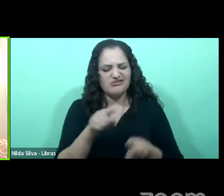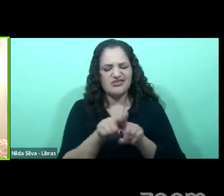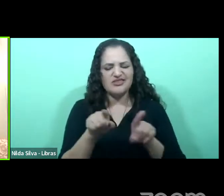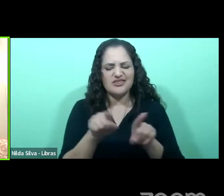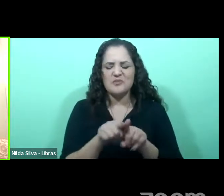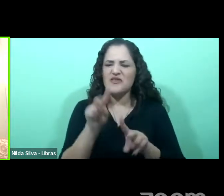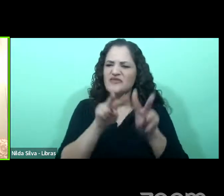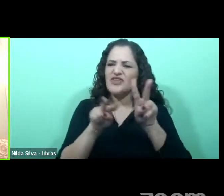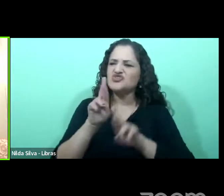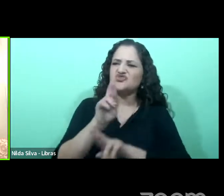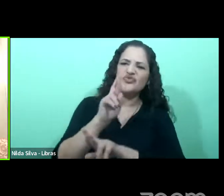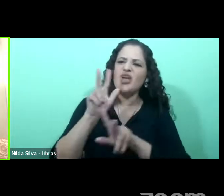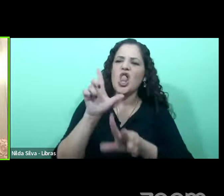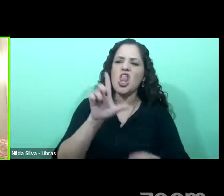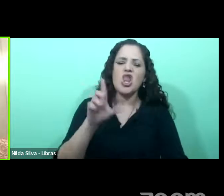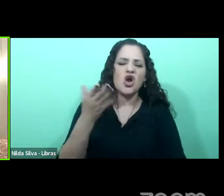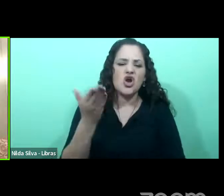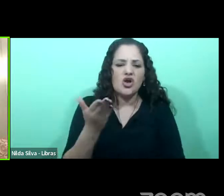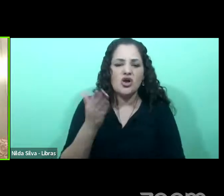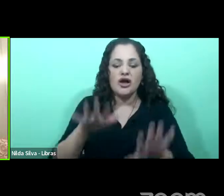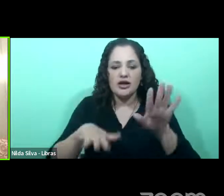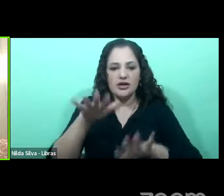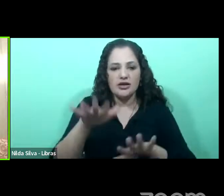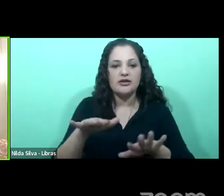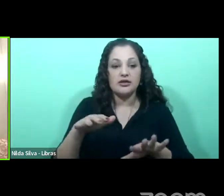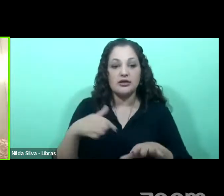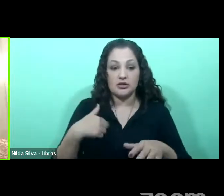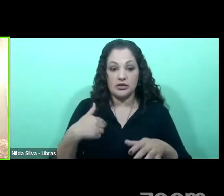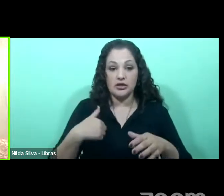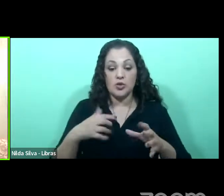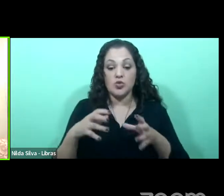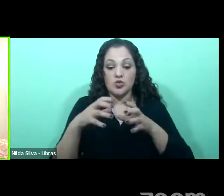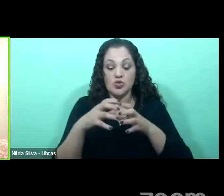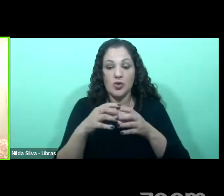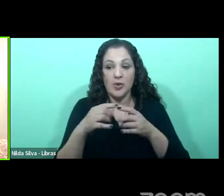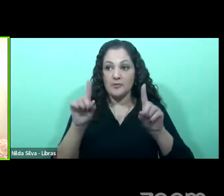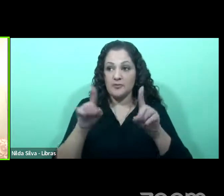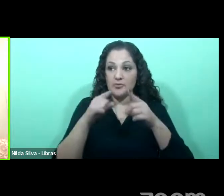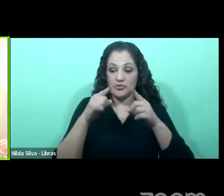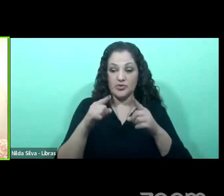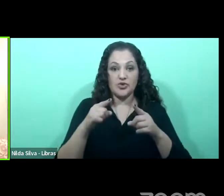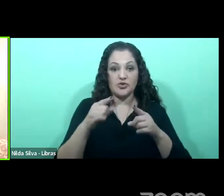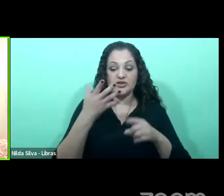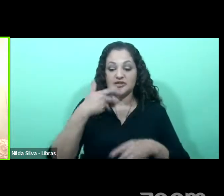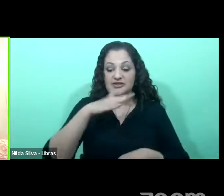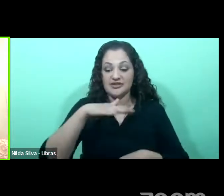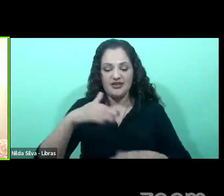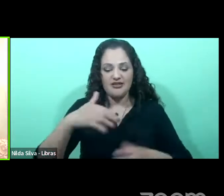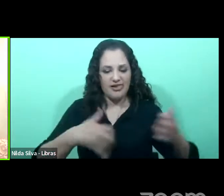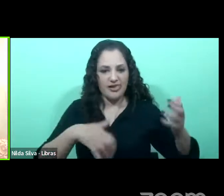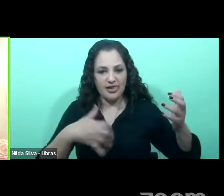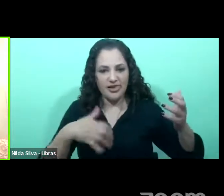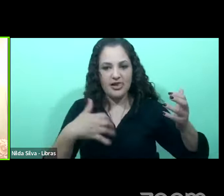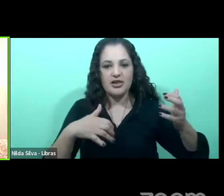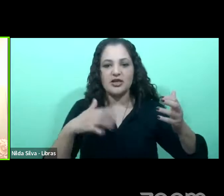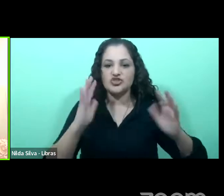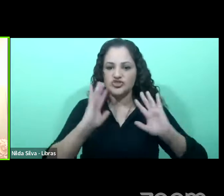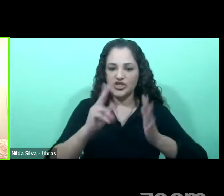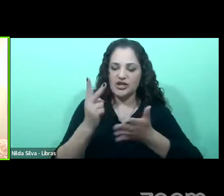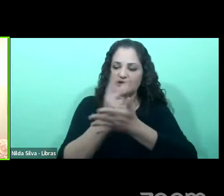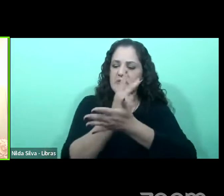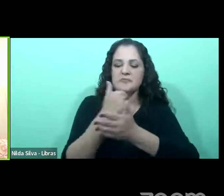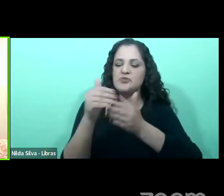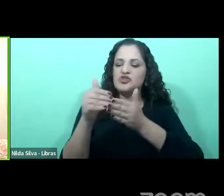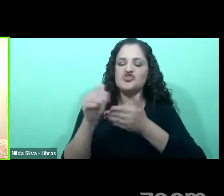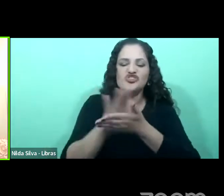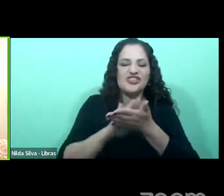as coisas. Por vezes, eu toco num grupo de música infantil. Uma vez, sem que a gente pedisse, numa